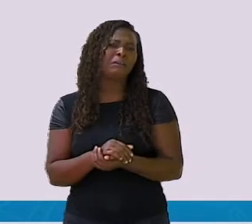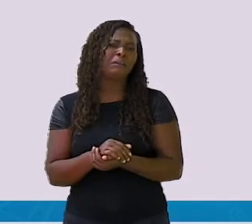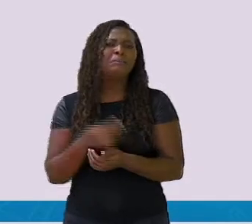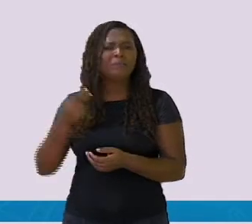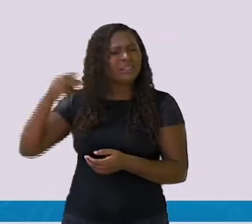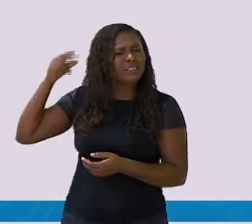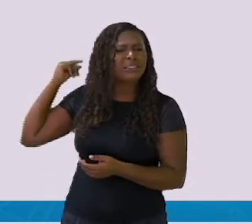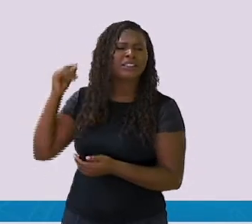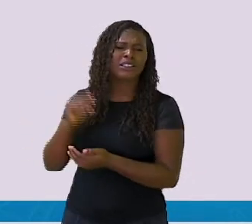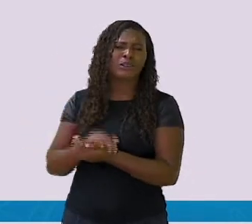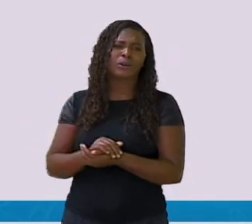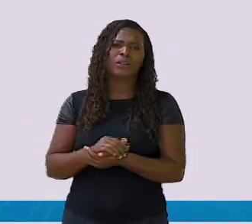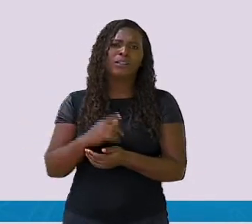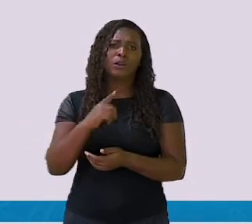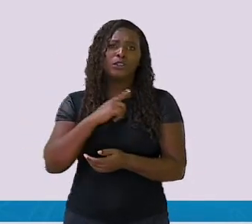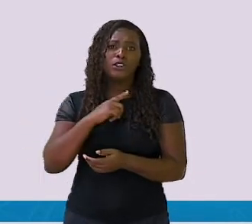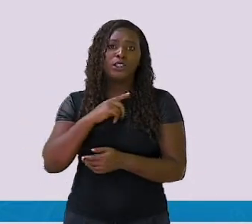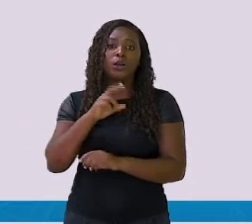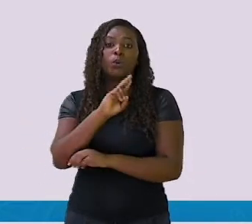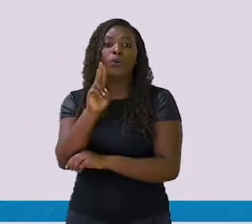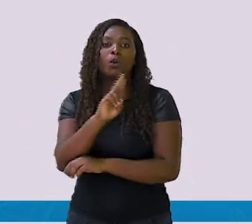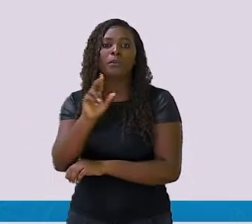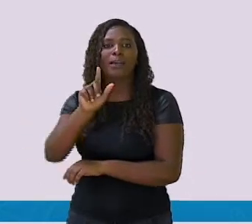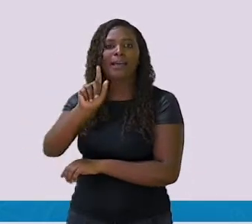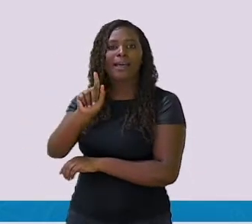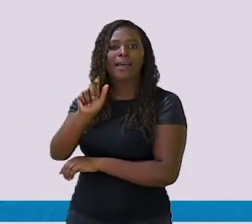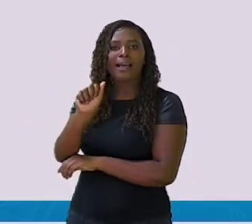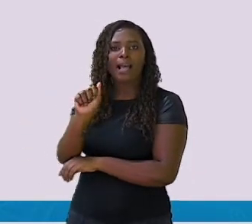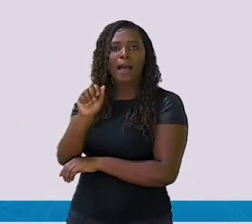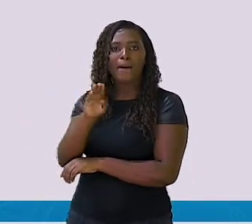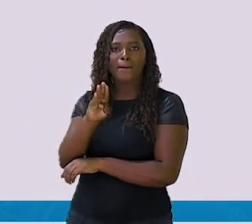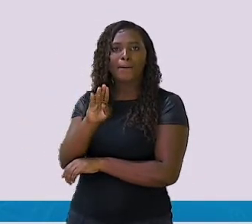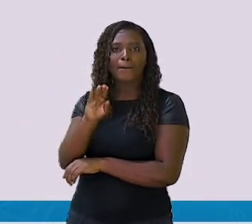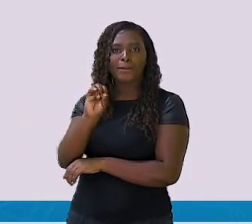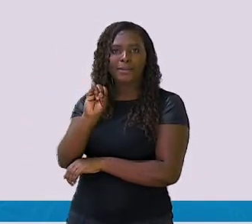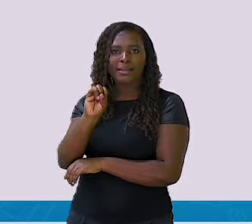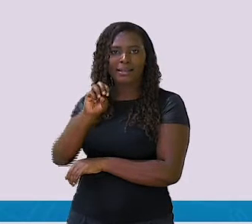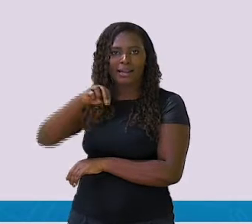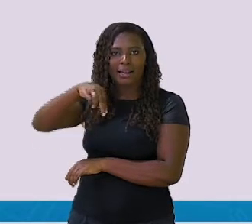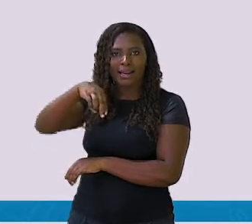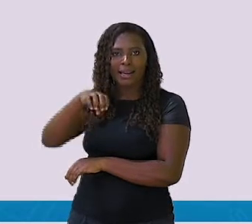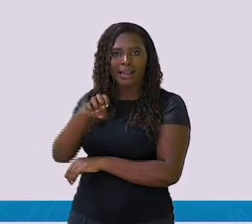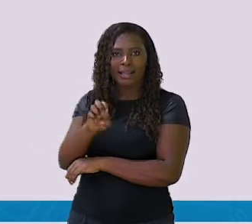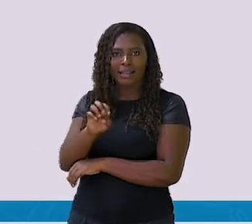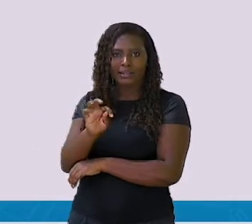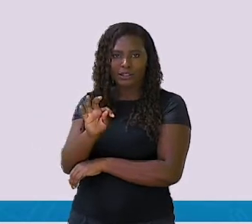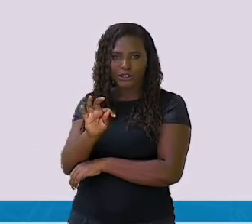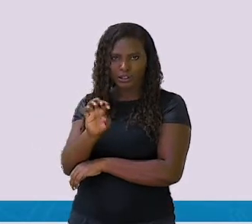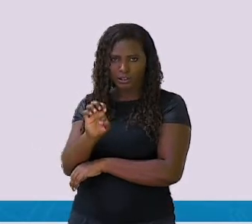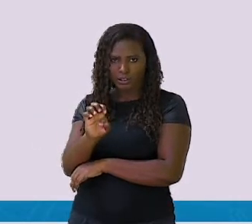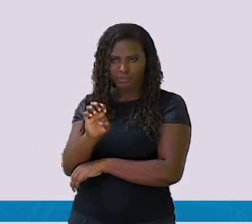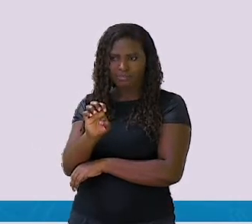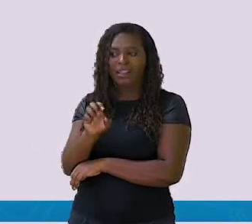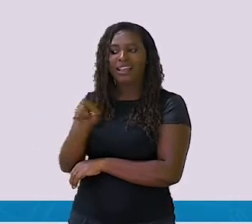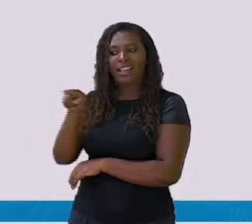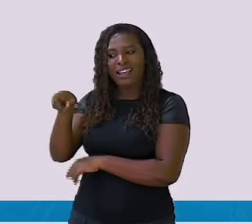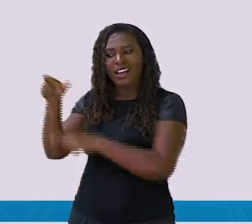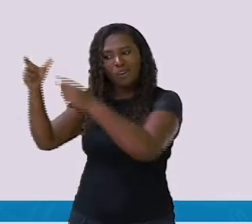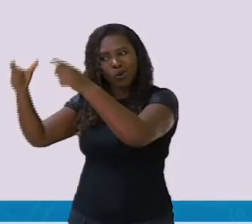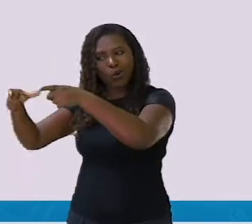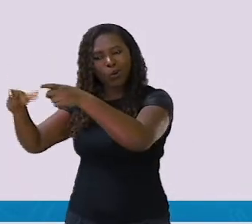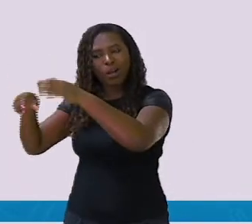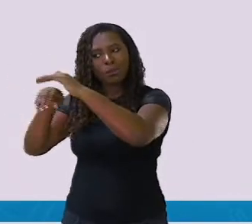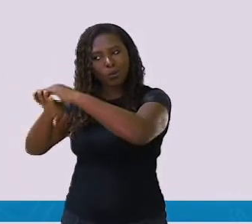lugar específico para guardar esses materiais, essas coisas que eles iam adquirindo, né? E eles tinham